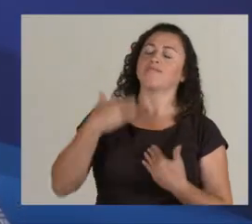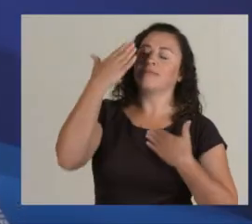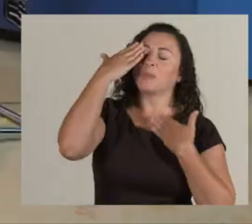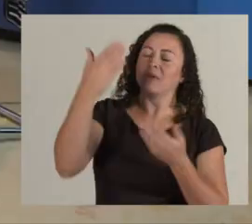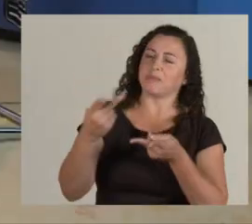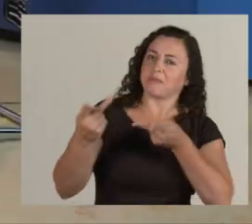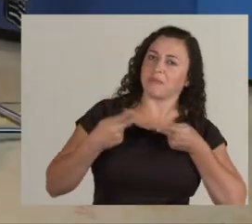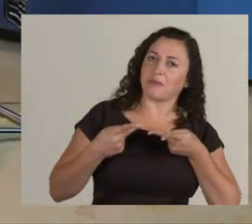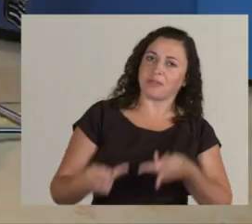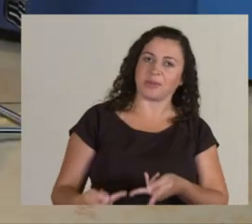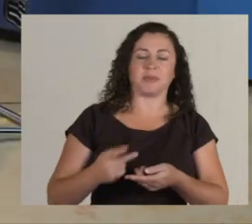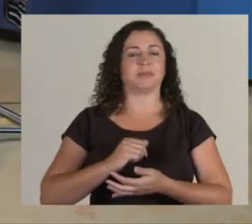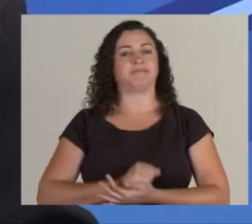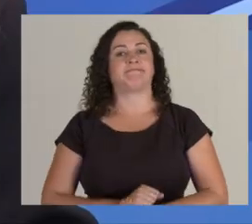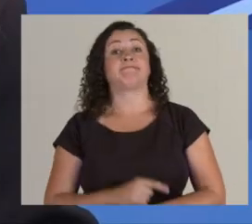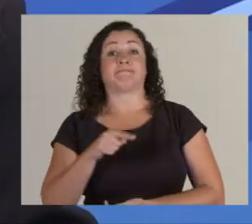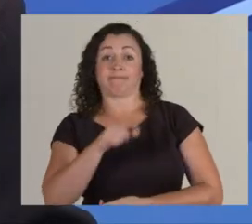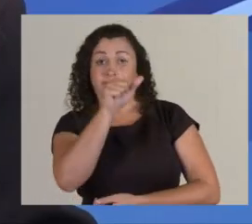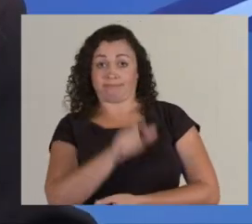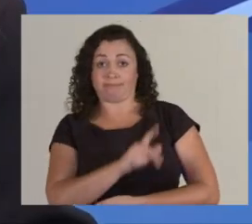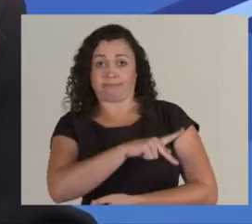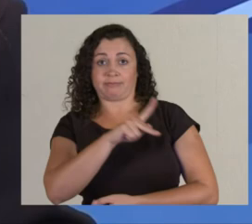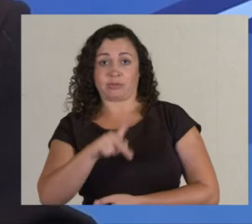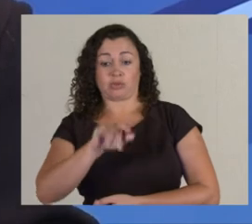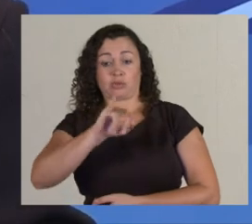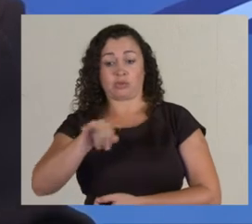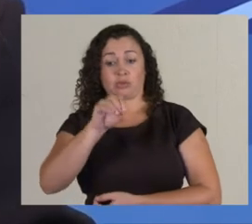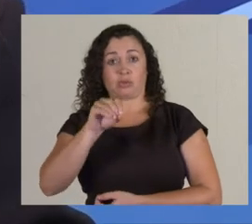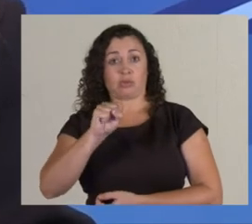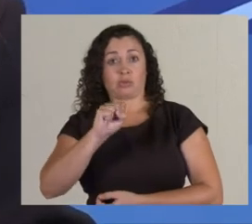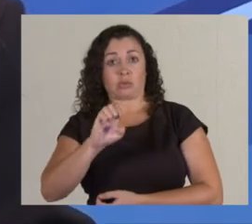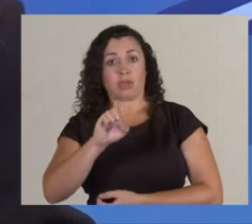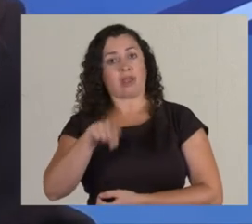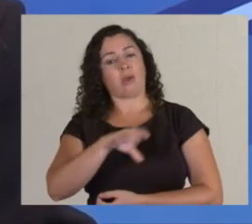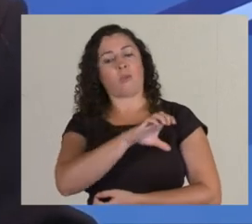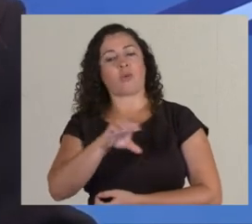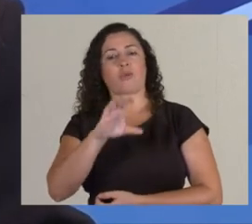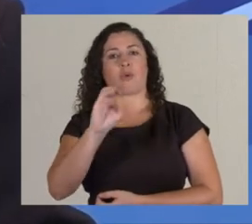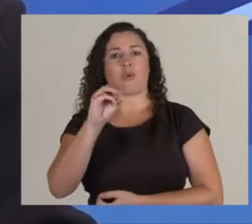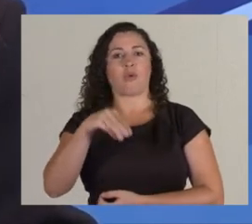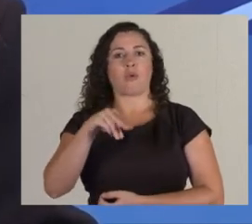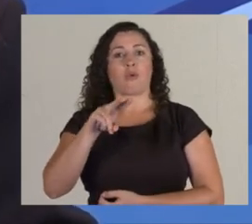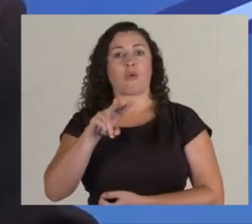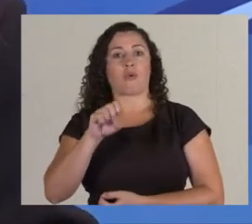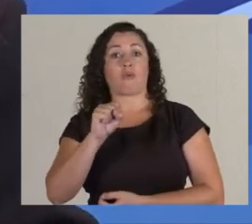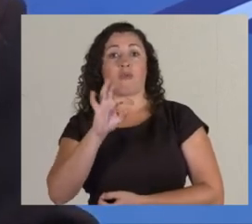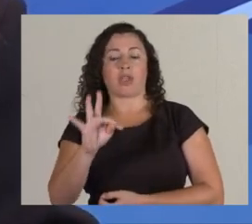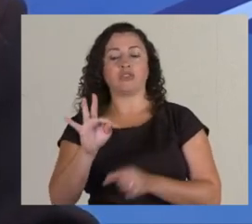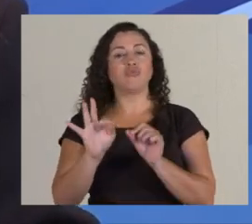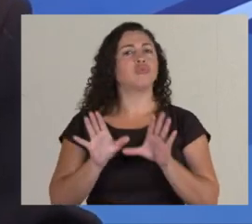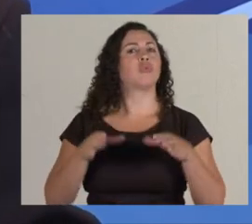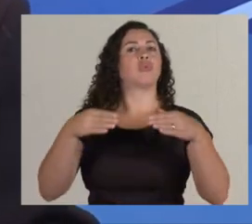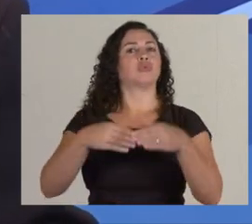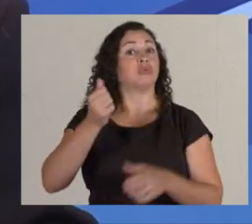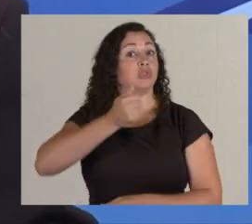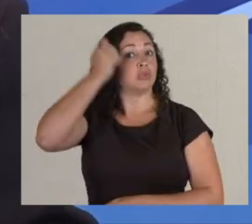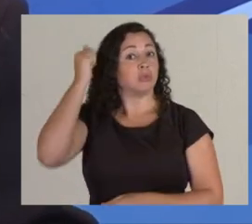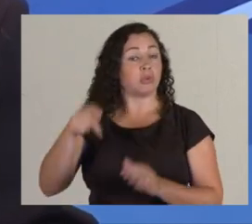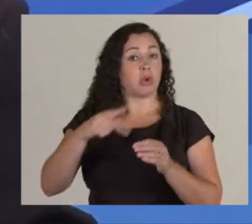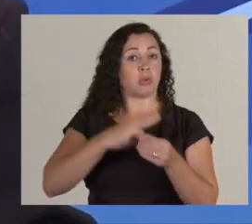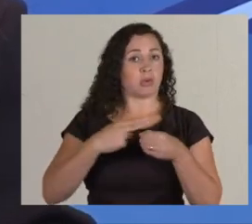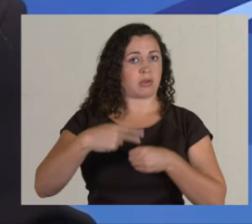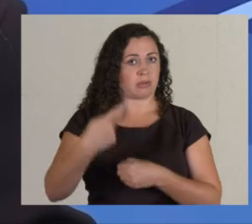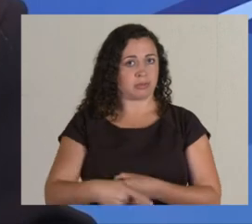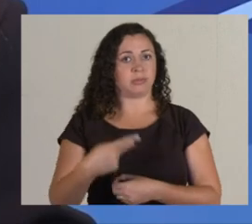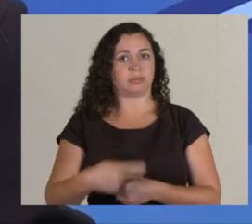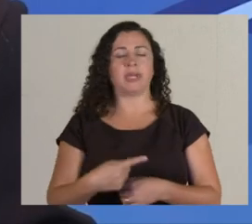convite. O professor José Alves, além de coordenador da Convest, né, que é a Comissão de Vestibulares da Unicamp, é também